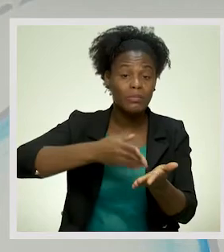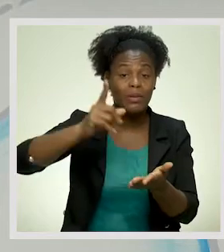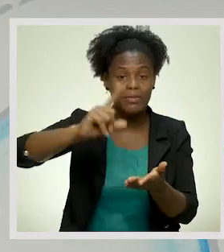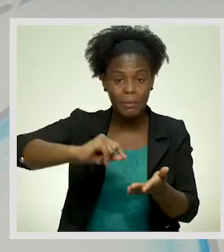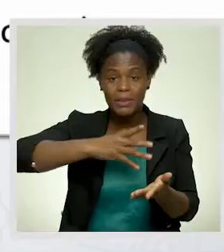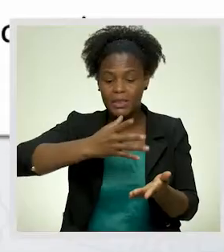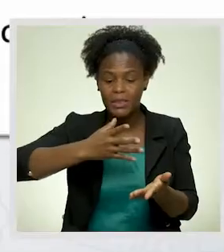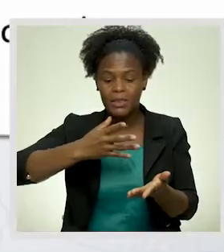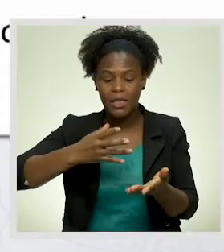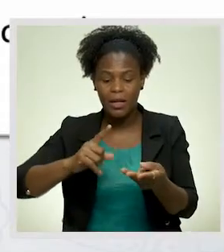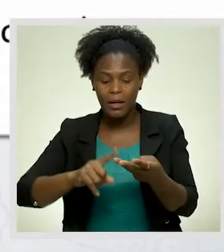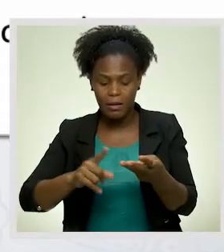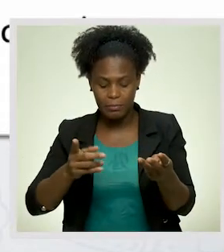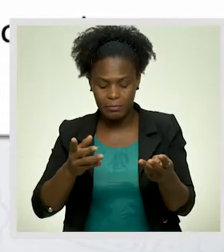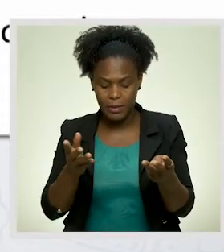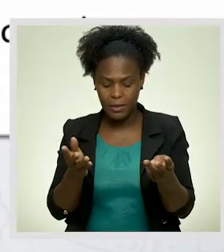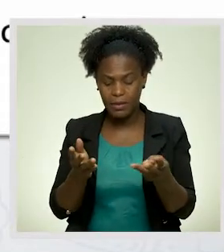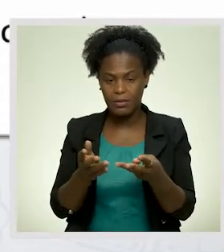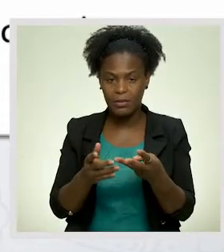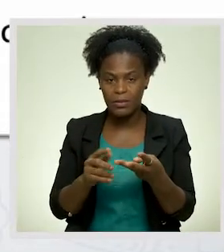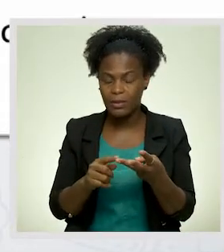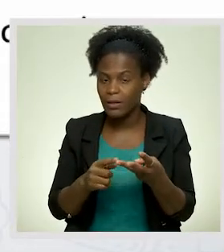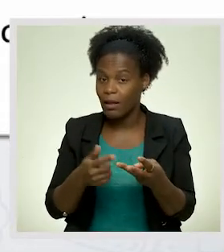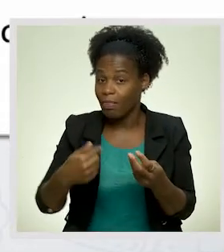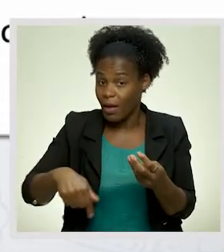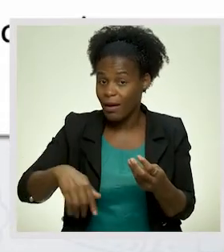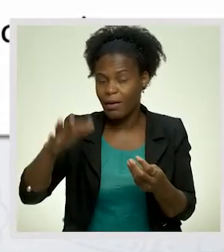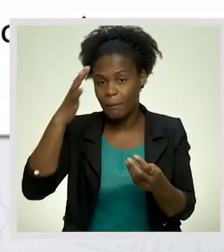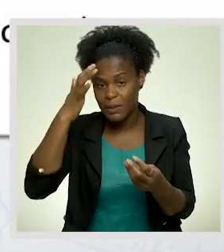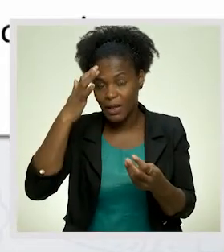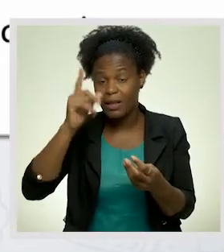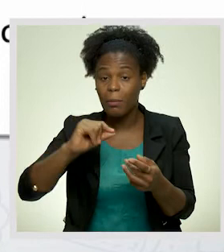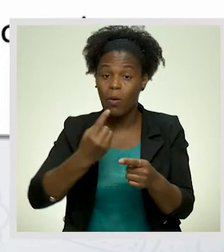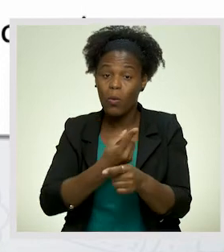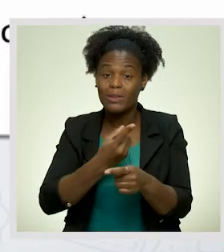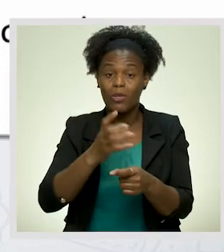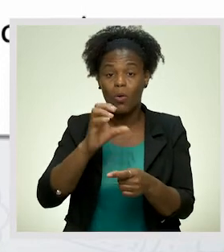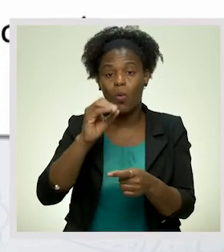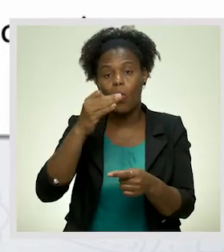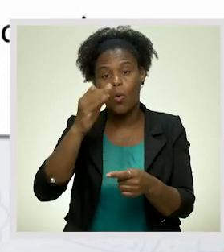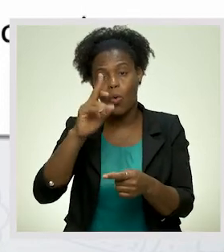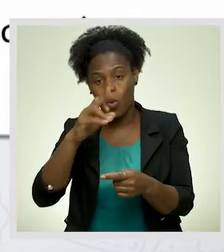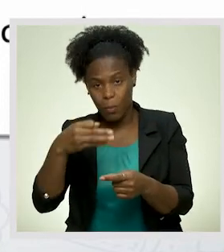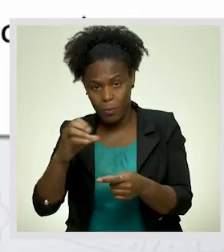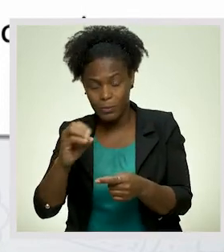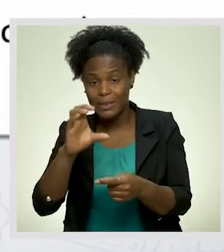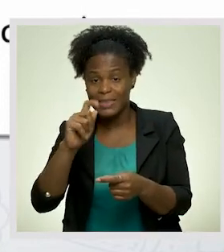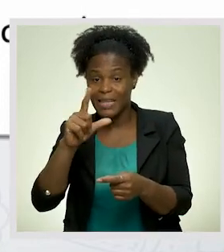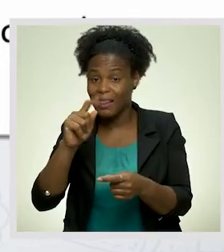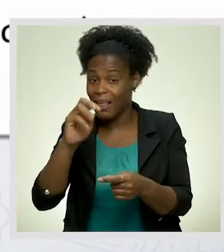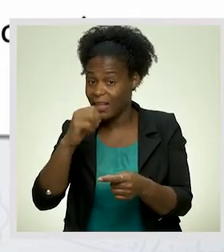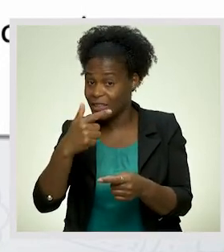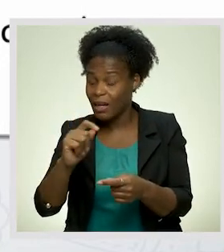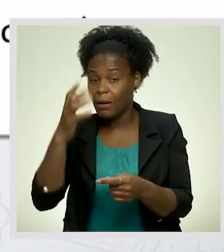característica é que tem a capacidade, é um corpo celeste que tem a capacidade de atrair para a